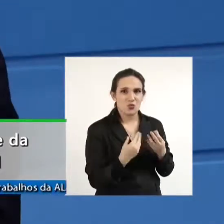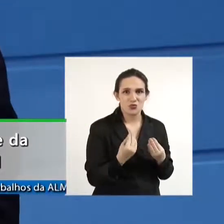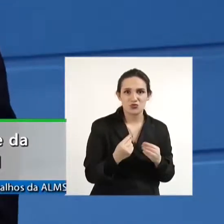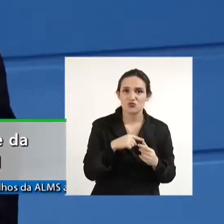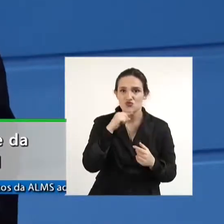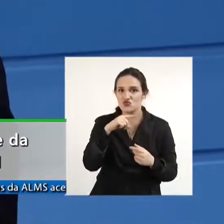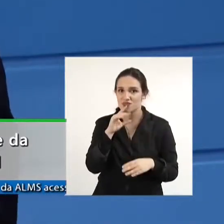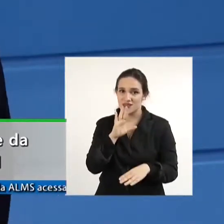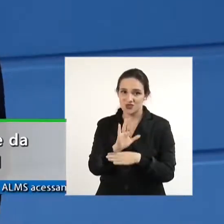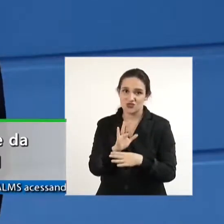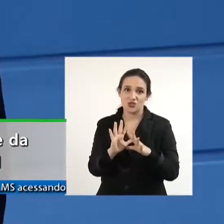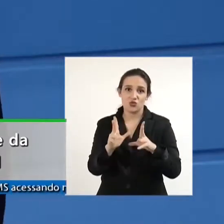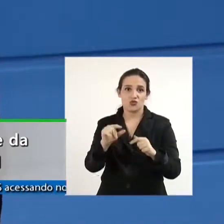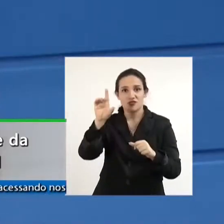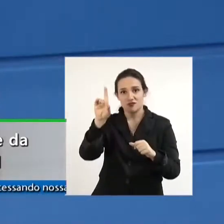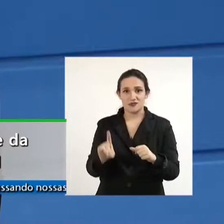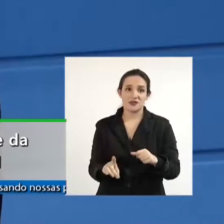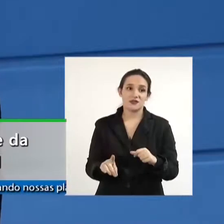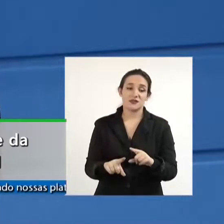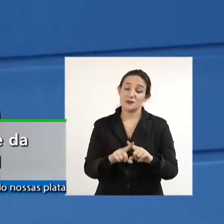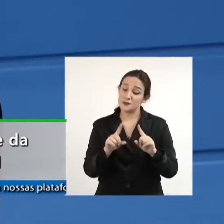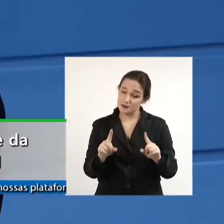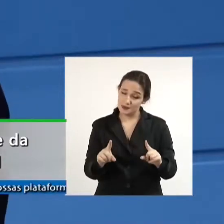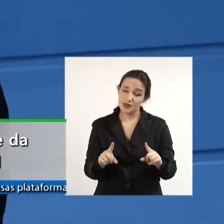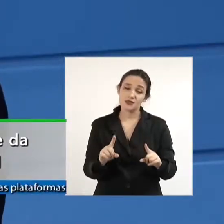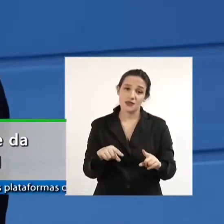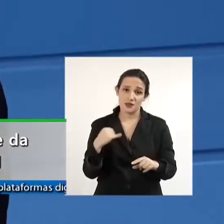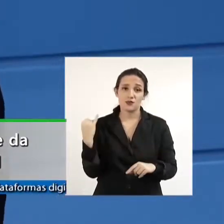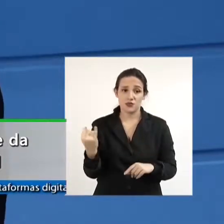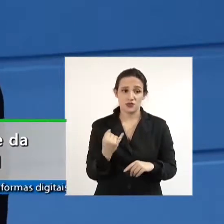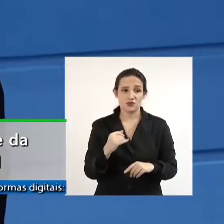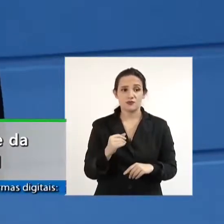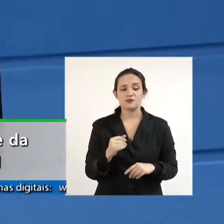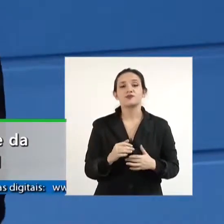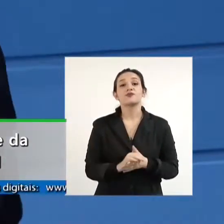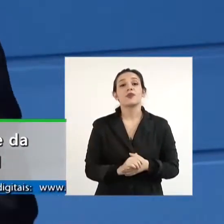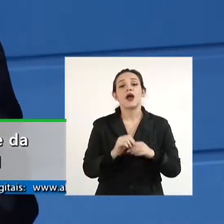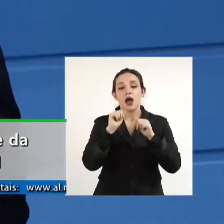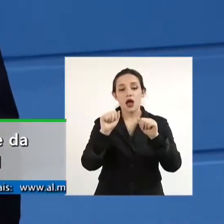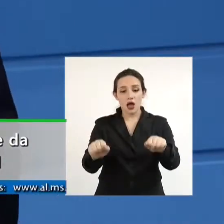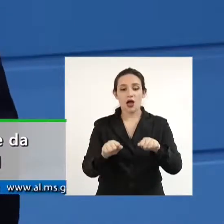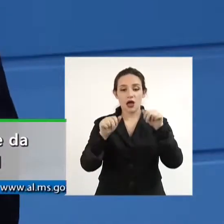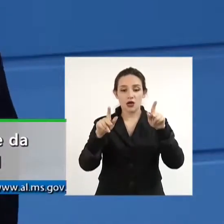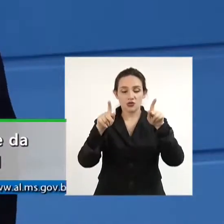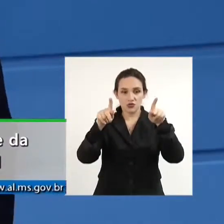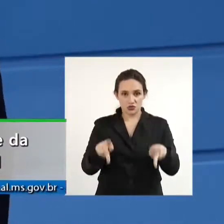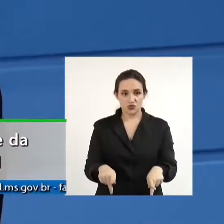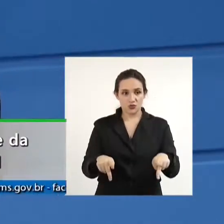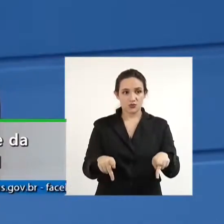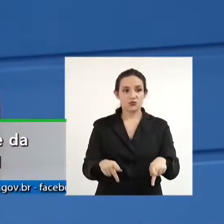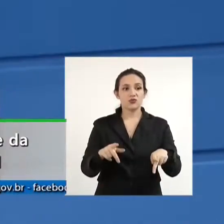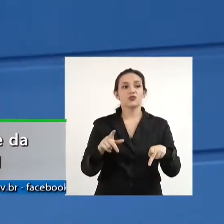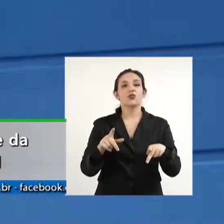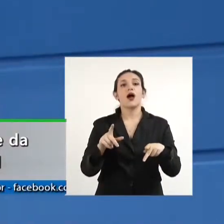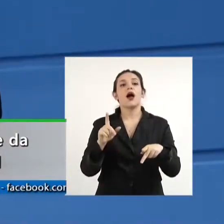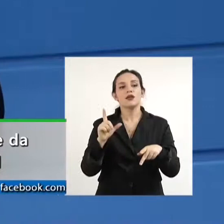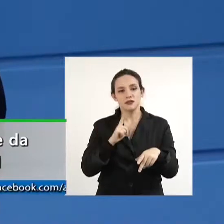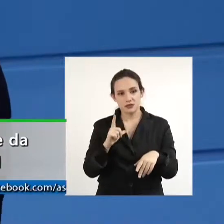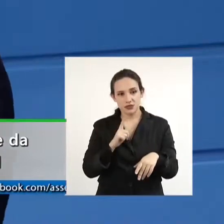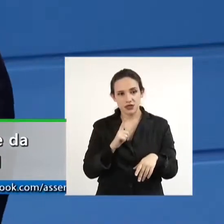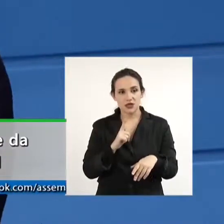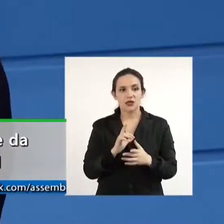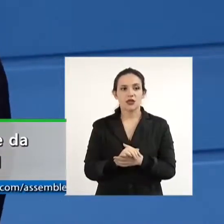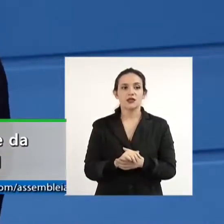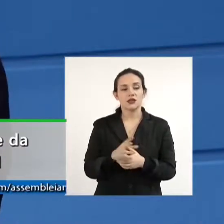Então, nós temos uma audiência pública marcada para terça-feira, né, com as entidades da educação especial para discutir